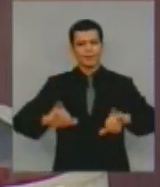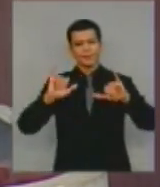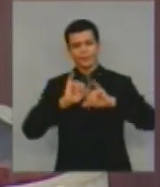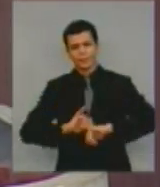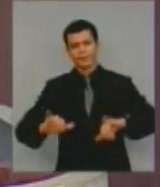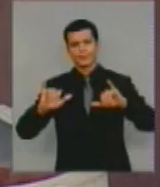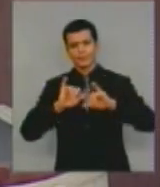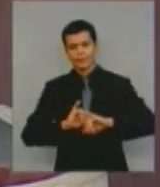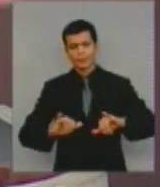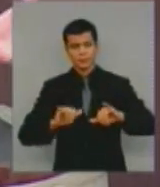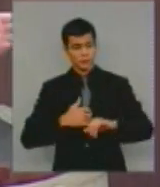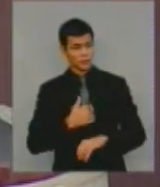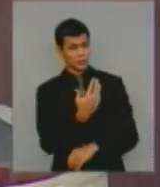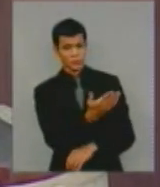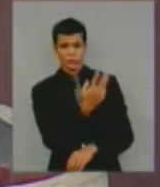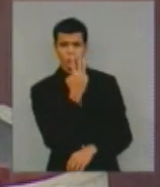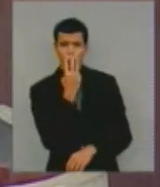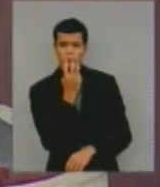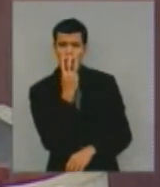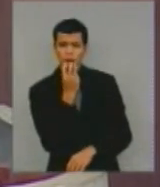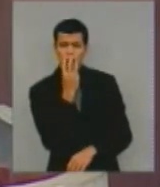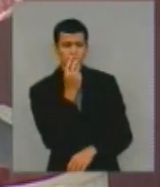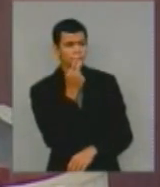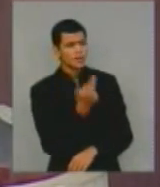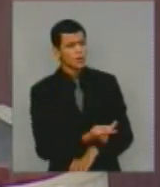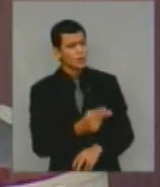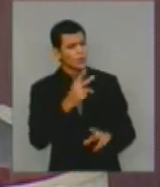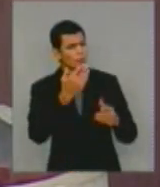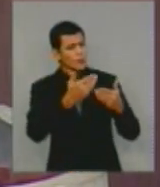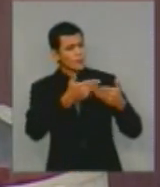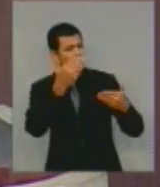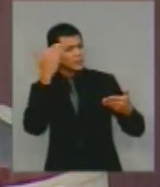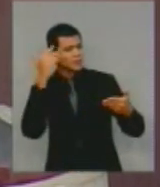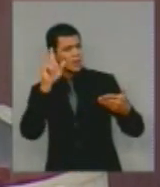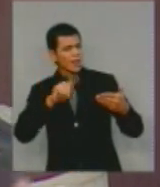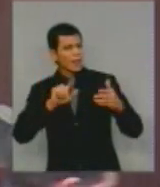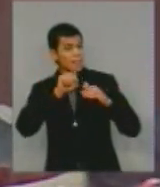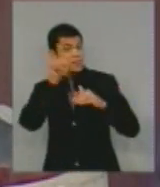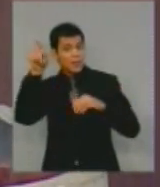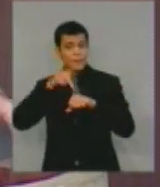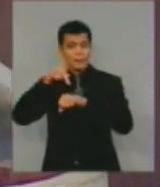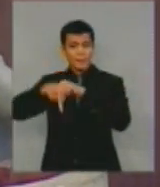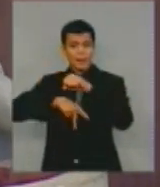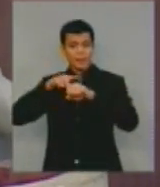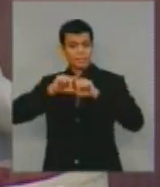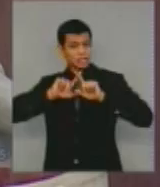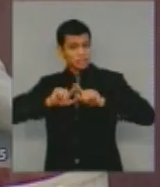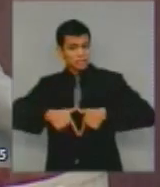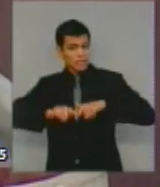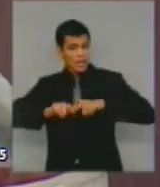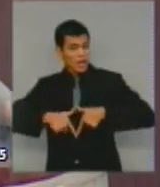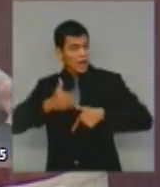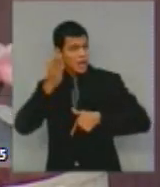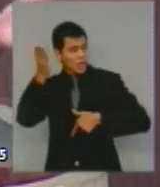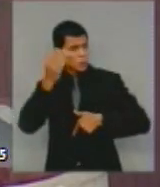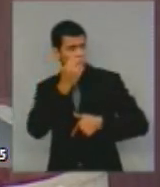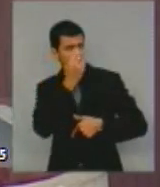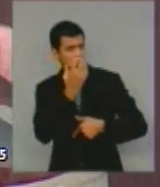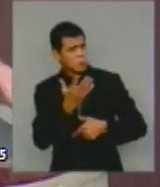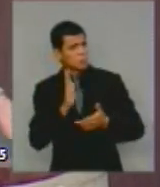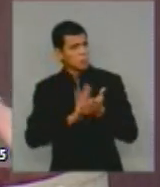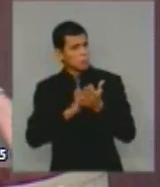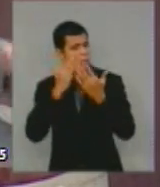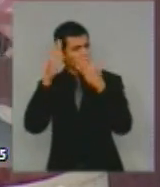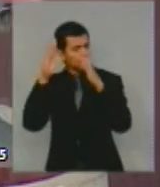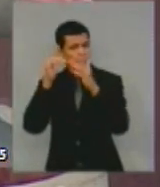Israel. Ele, inclusive, citou, sabe disso, que lá visitou, Israel tem uma média pluviométrica